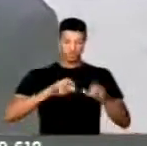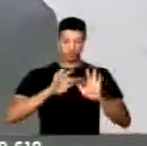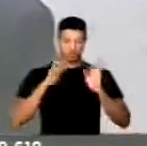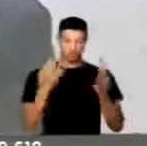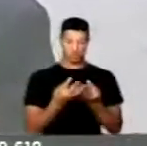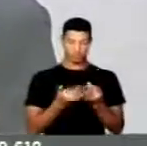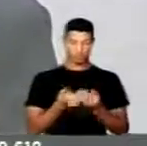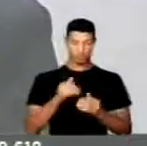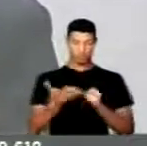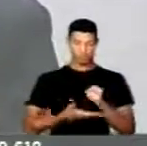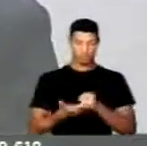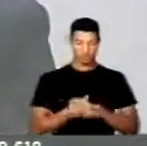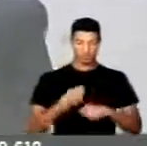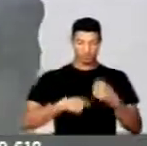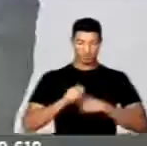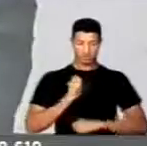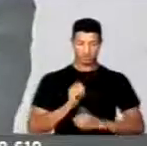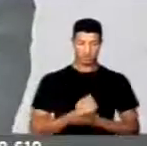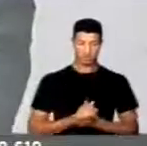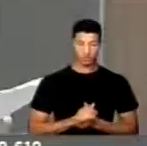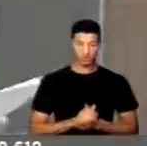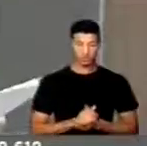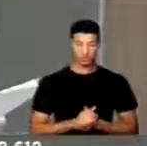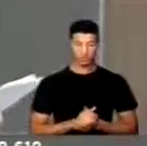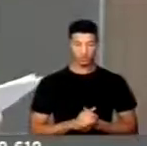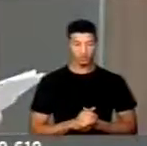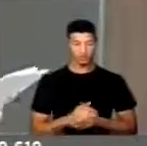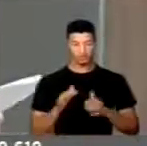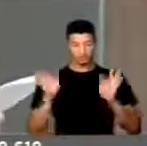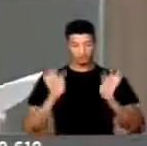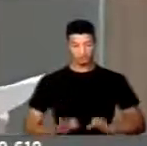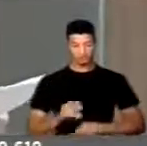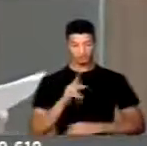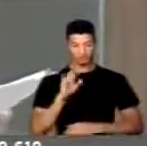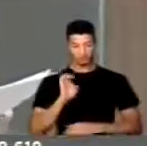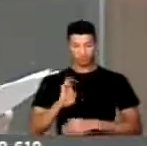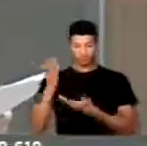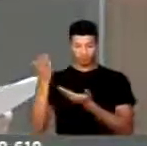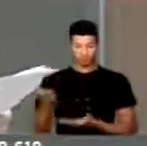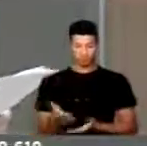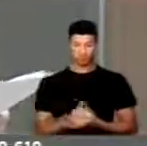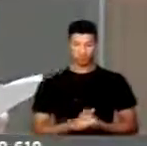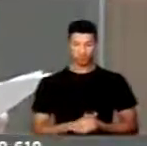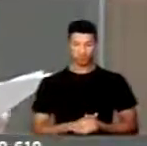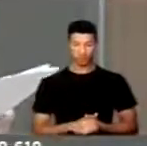familiar uma base econômica. Muito obrigado. É um orgulho do PSB, Vossa Excelência. Muito obrigado, deputado Folheto.